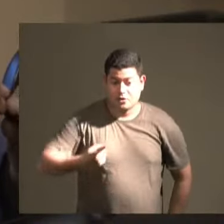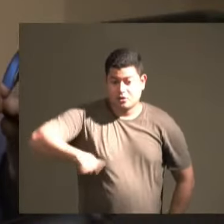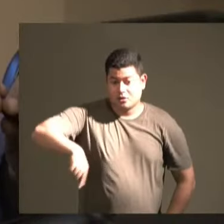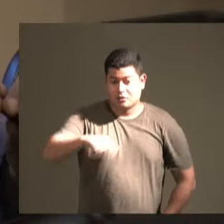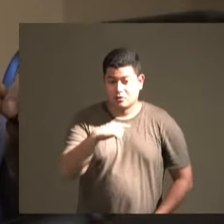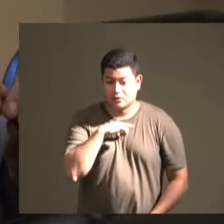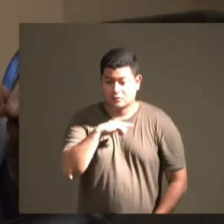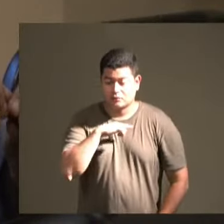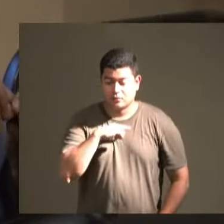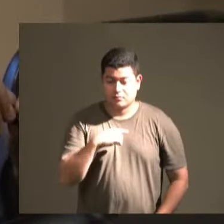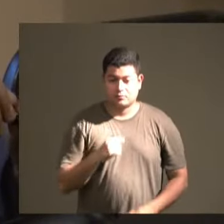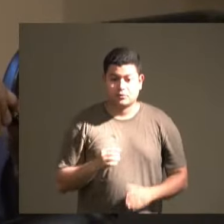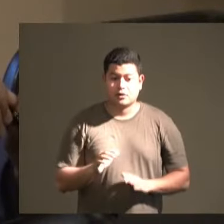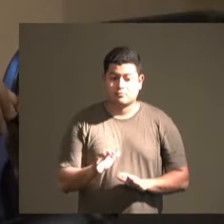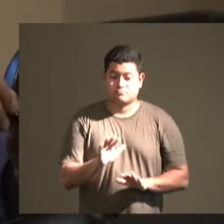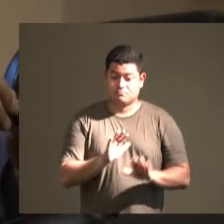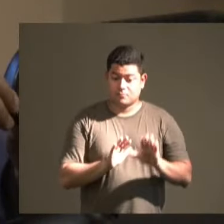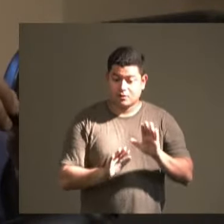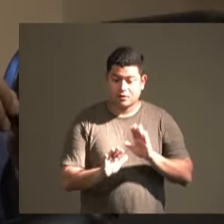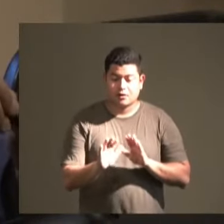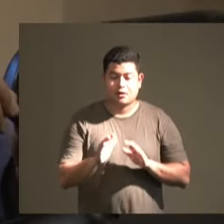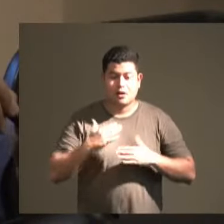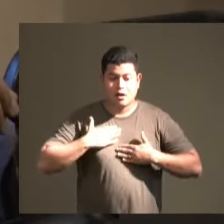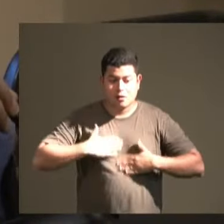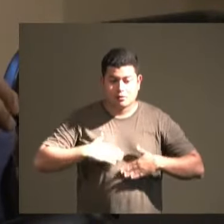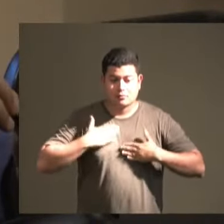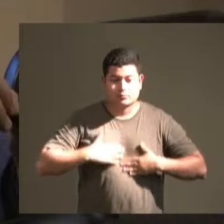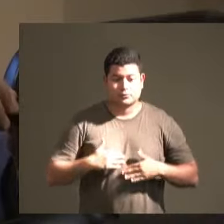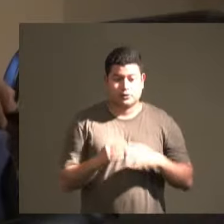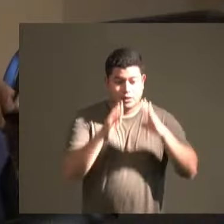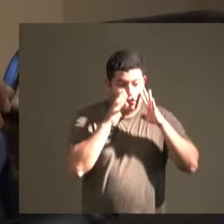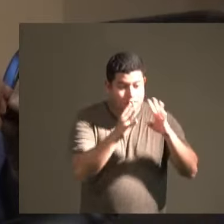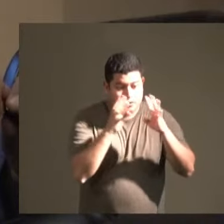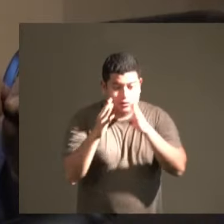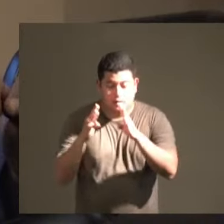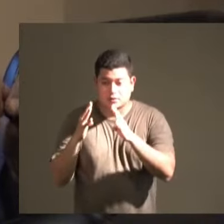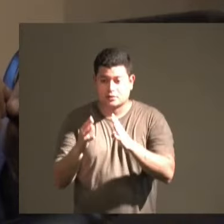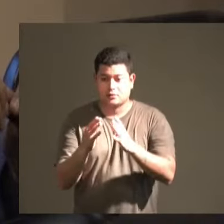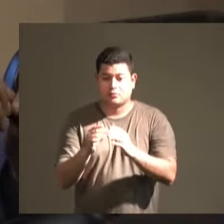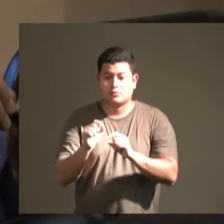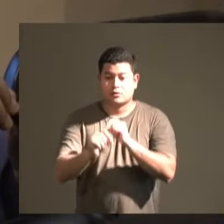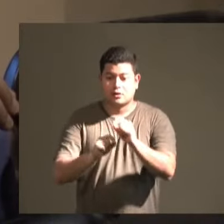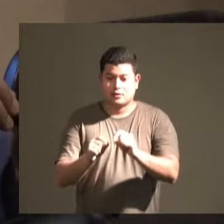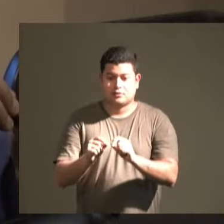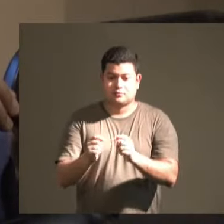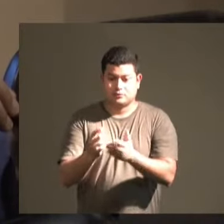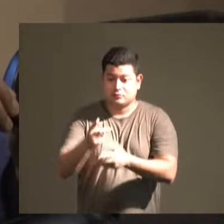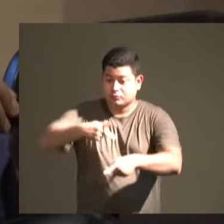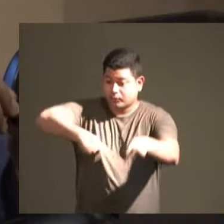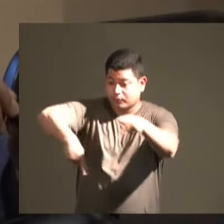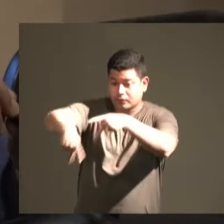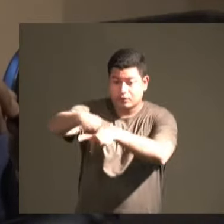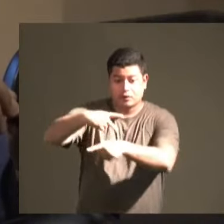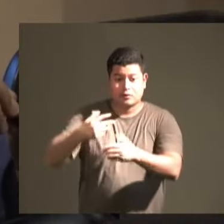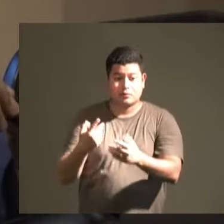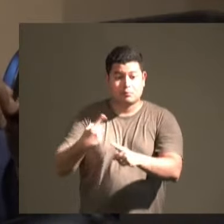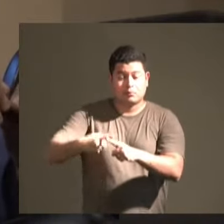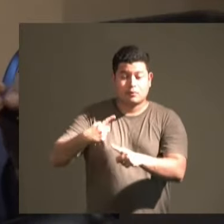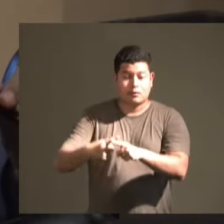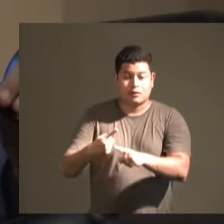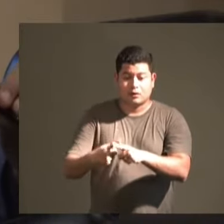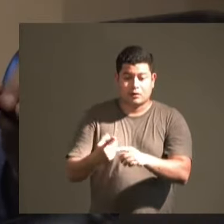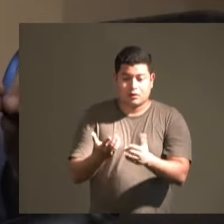nesta elaboração do plano agora, de ouvir ainda mais a sociedade civil, porque não existe